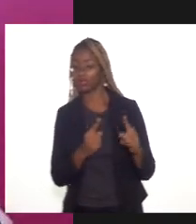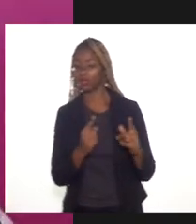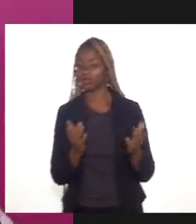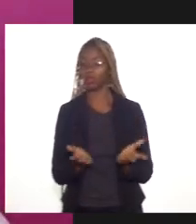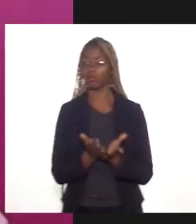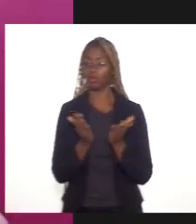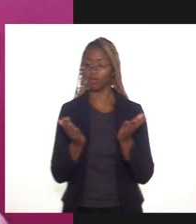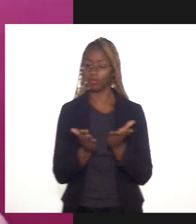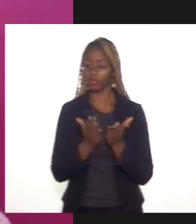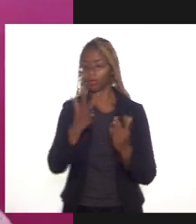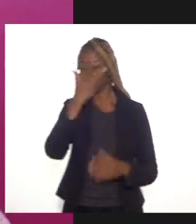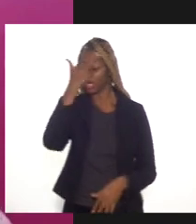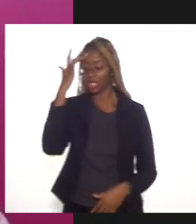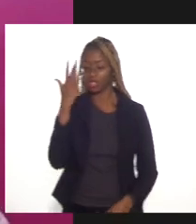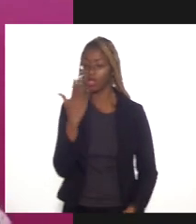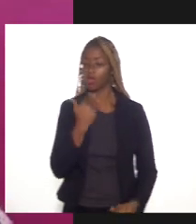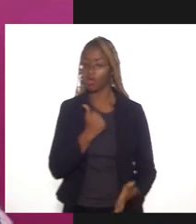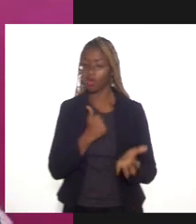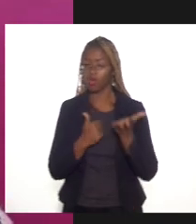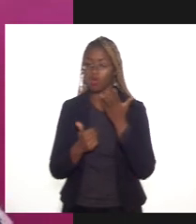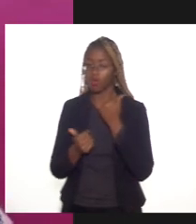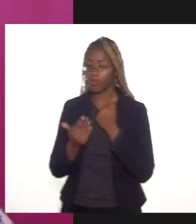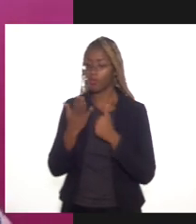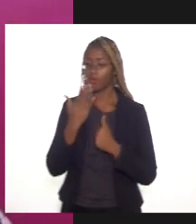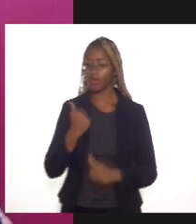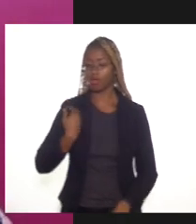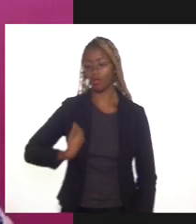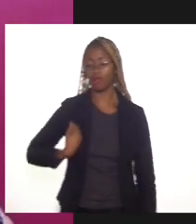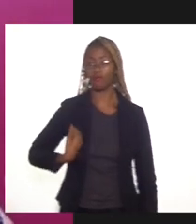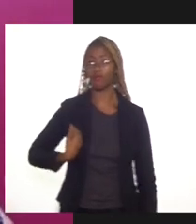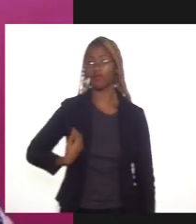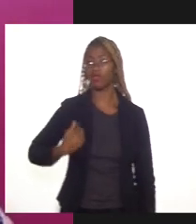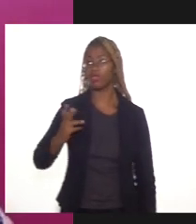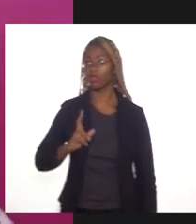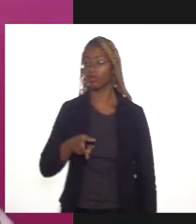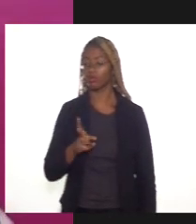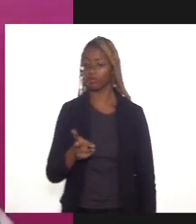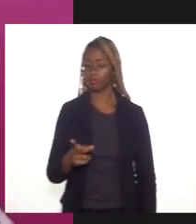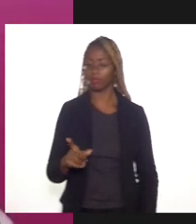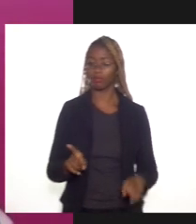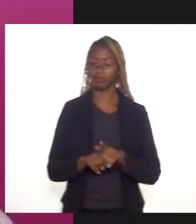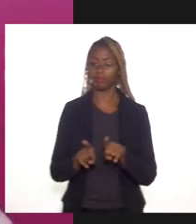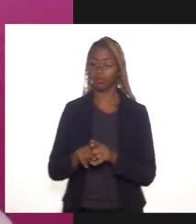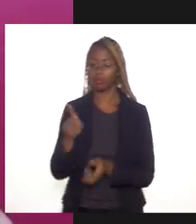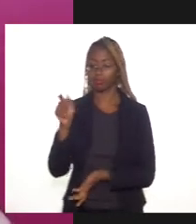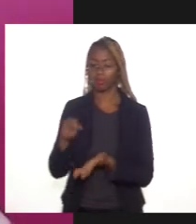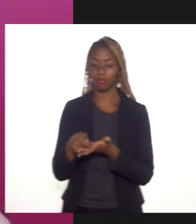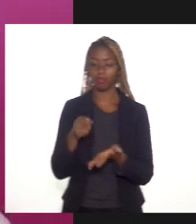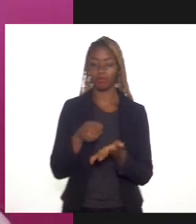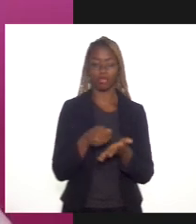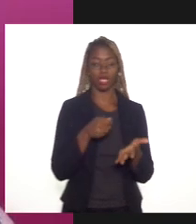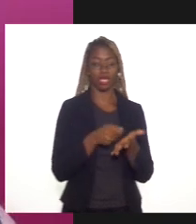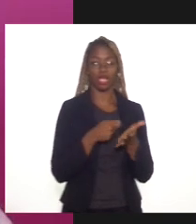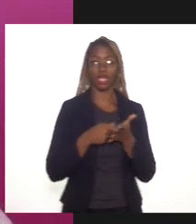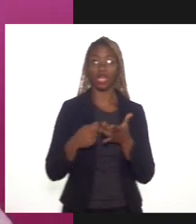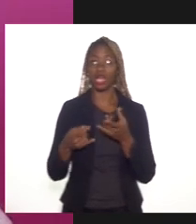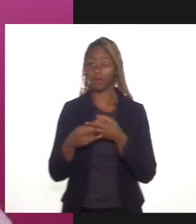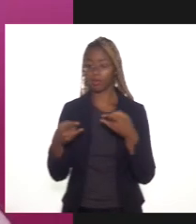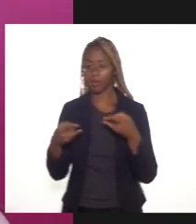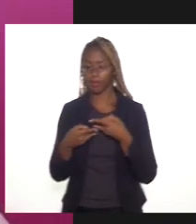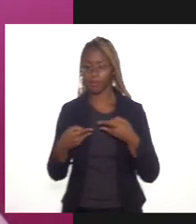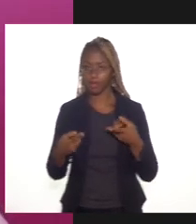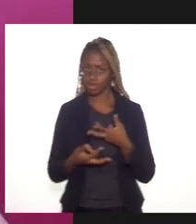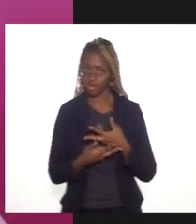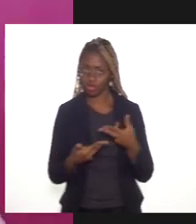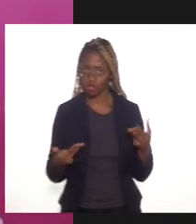as pessoas comerem, para as pessoas sobreviverem, para minimamente pagarem as suas continhas, a gente